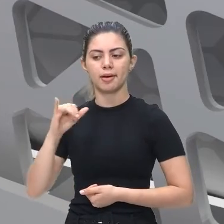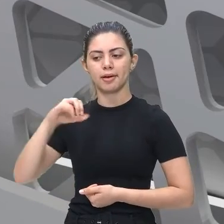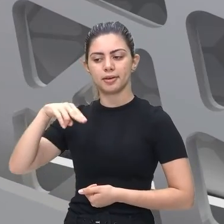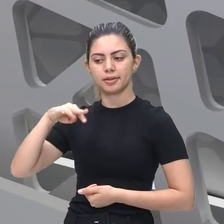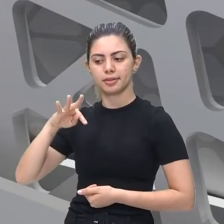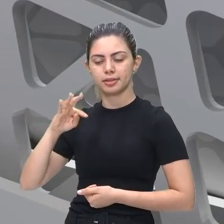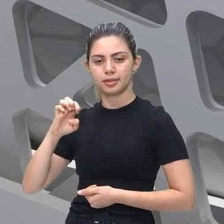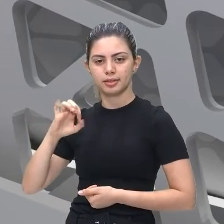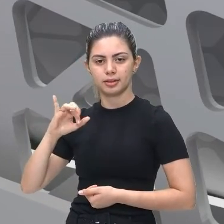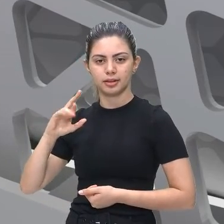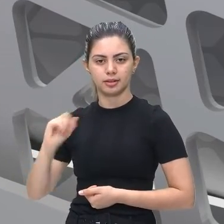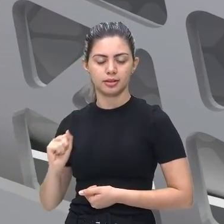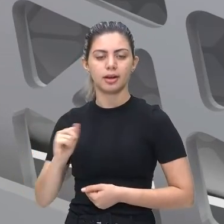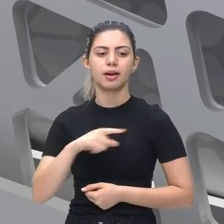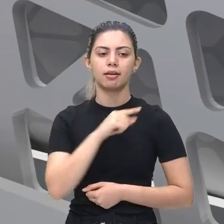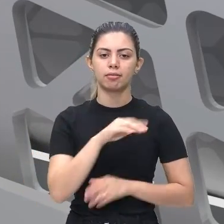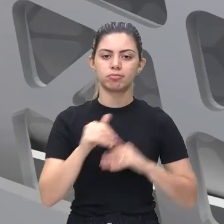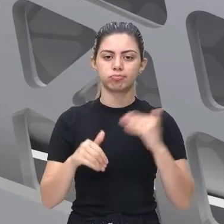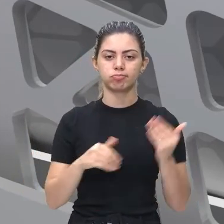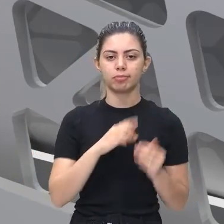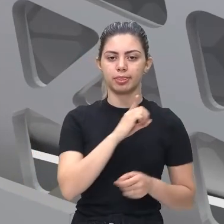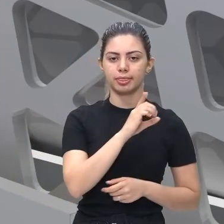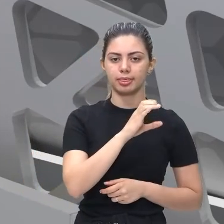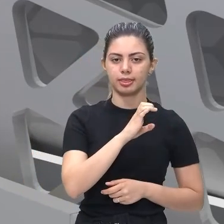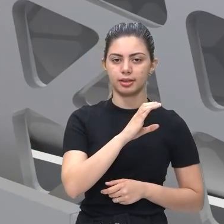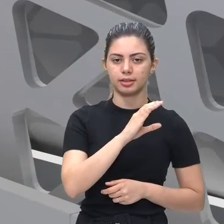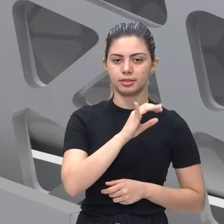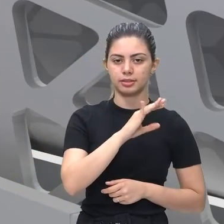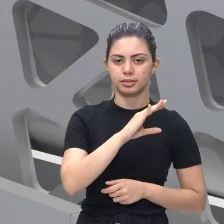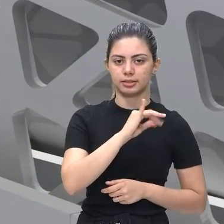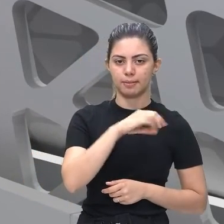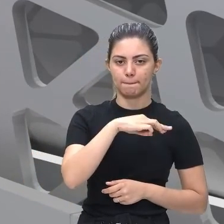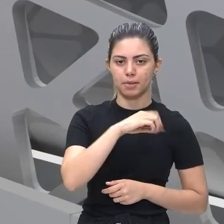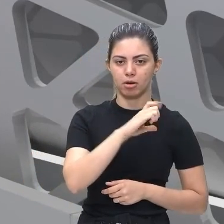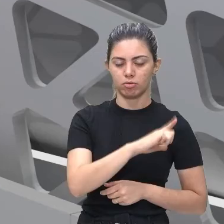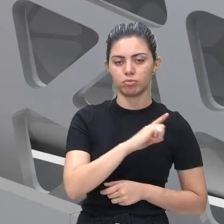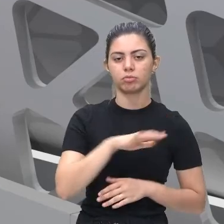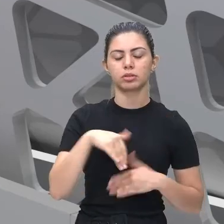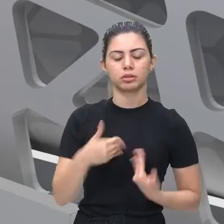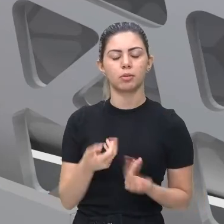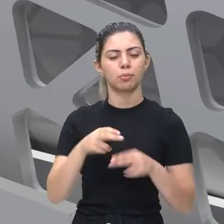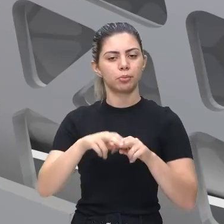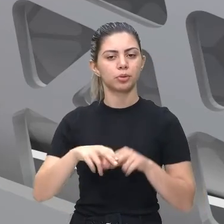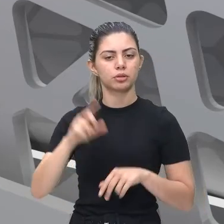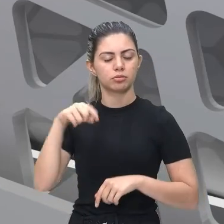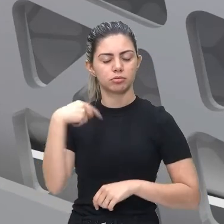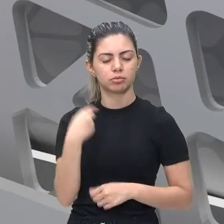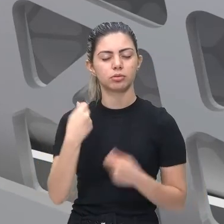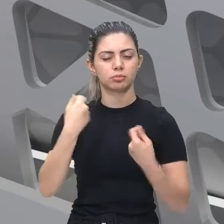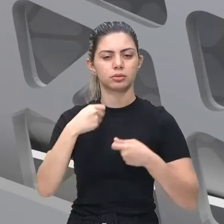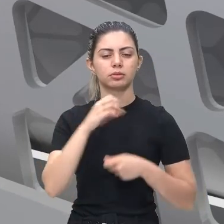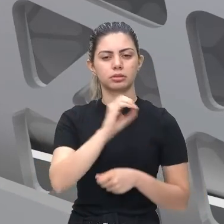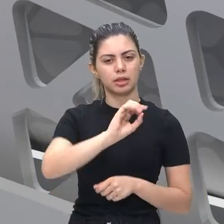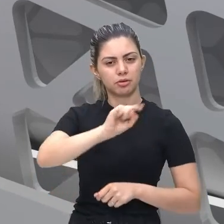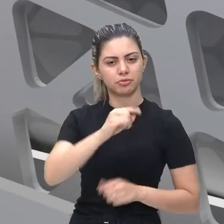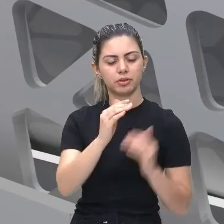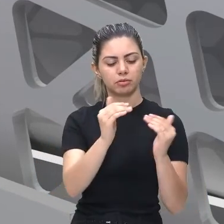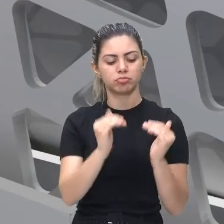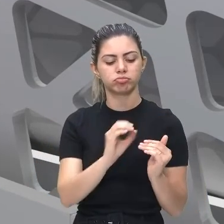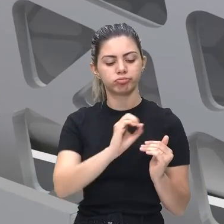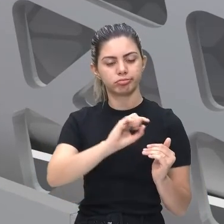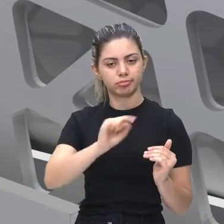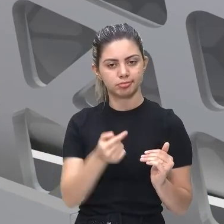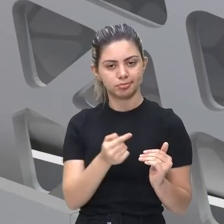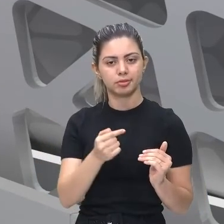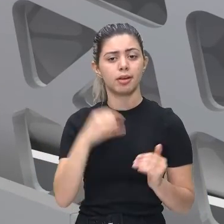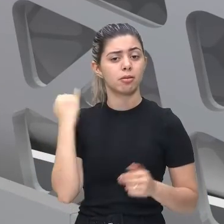direita é a parte decimal da minha conta. Então é por isso que fica vírgula embaixo de vírgula, né? É bom você ter essa arrumação lógica na tua cabeça